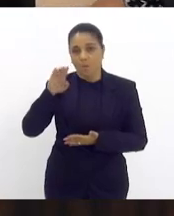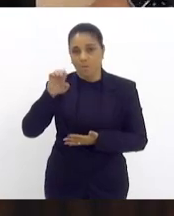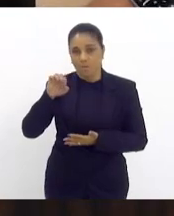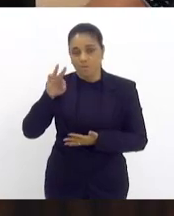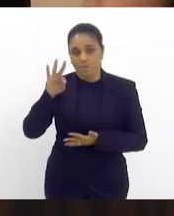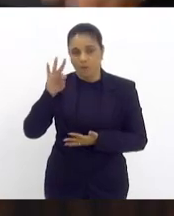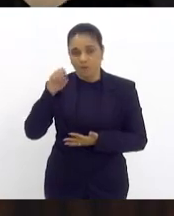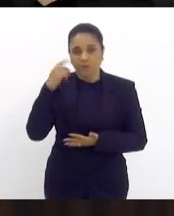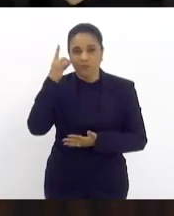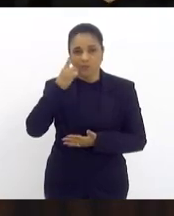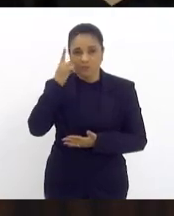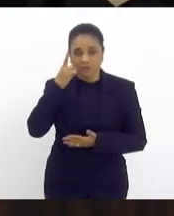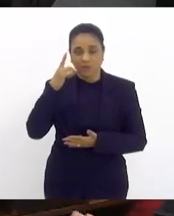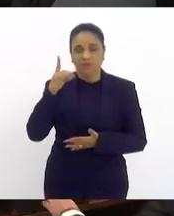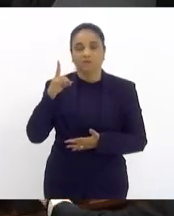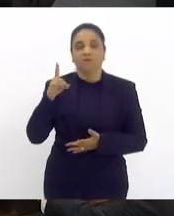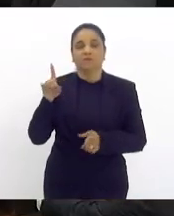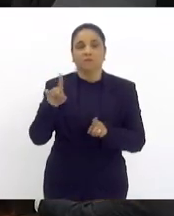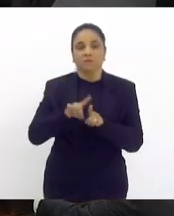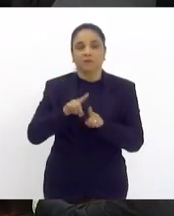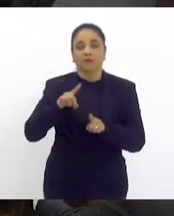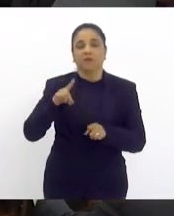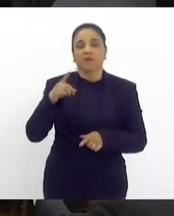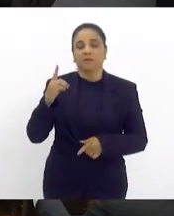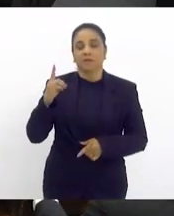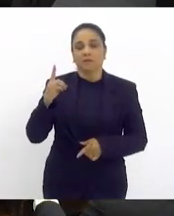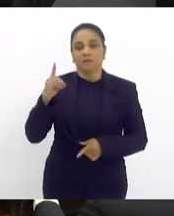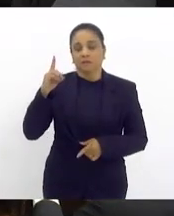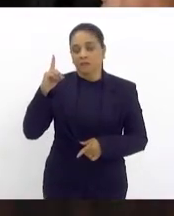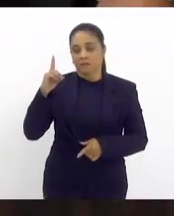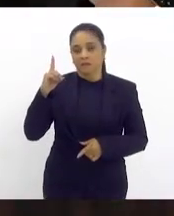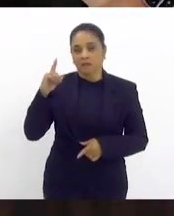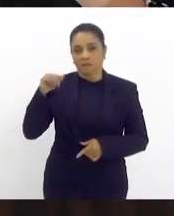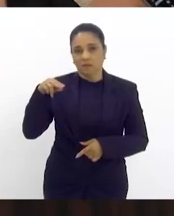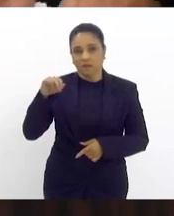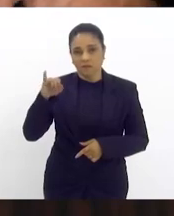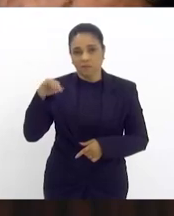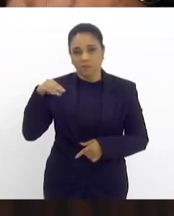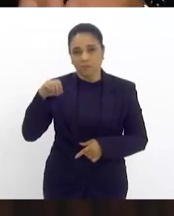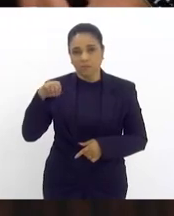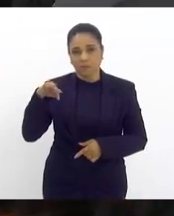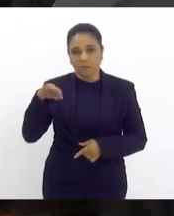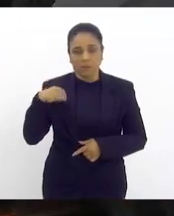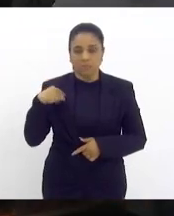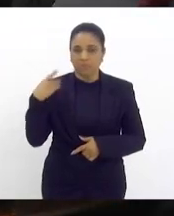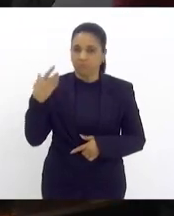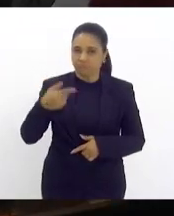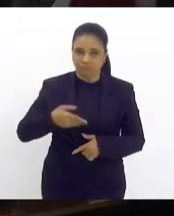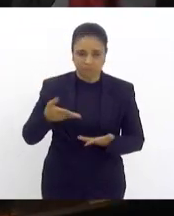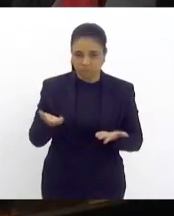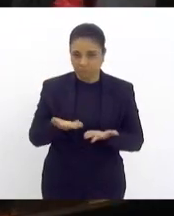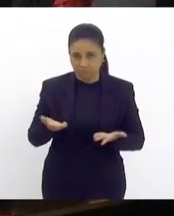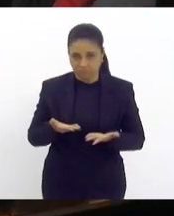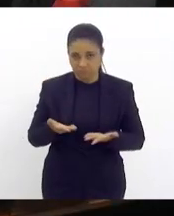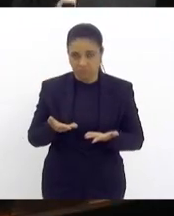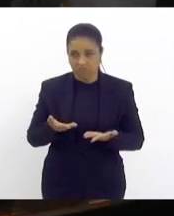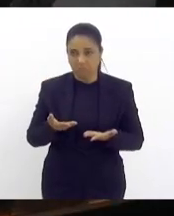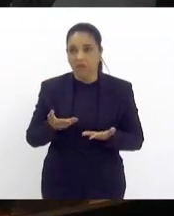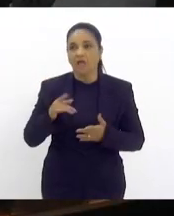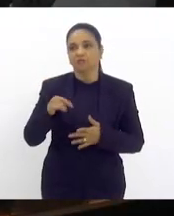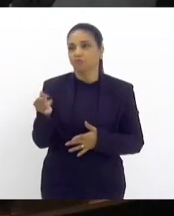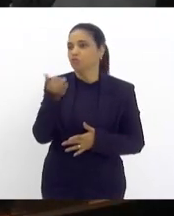deputada Dani Monteiro não se encontra no presente não se